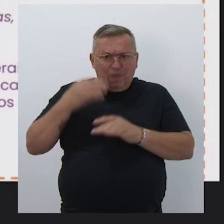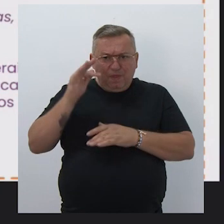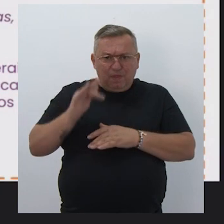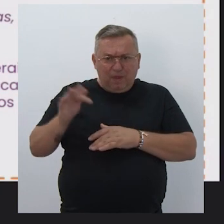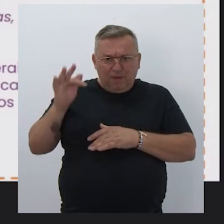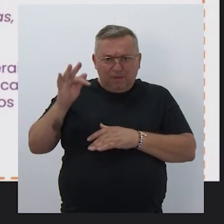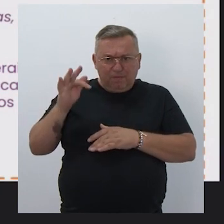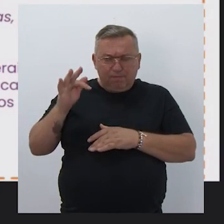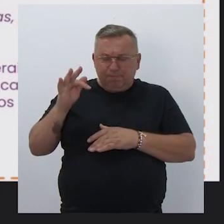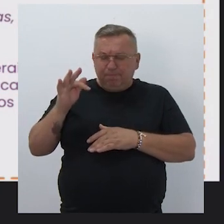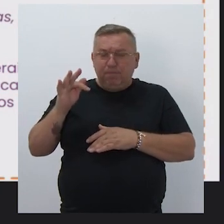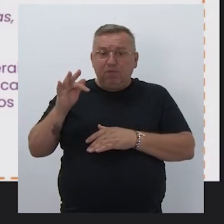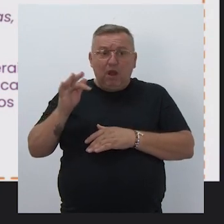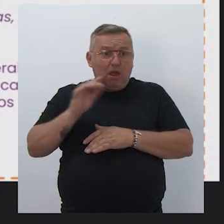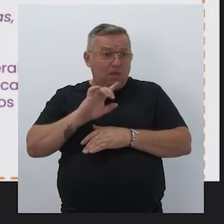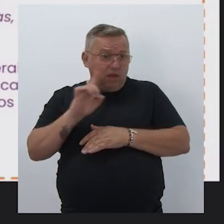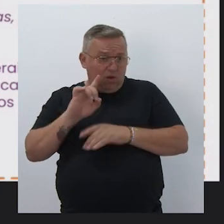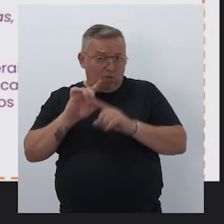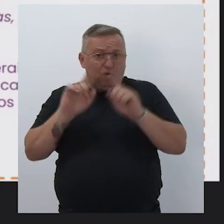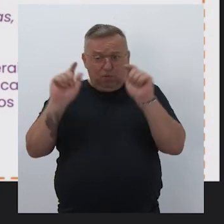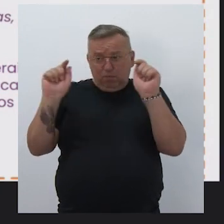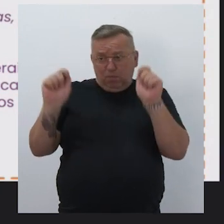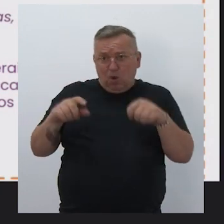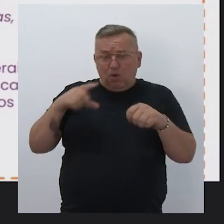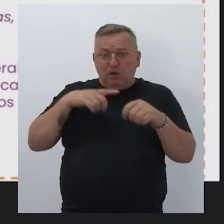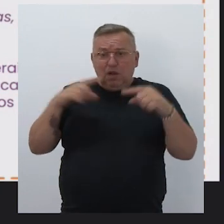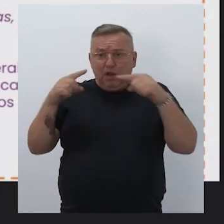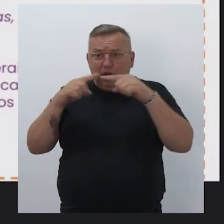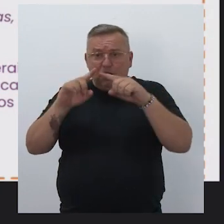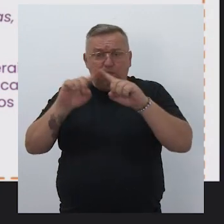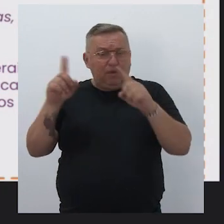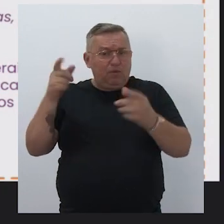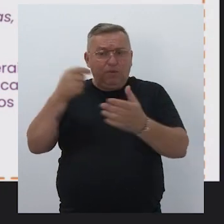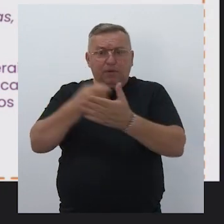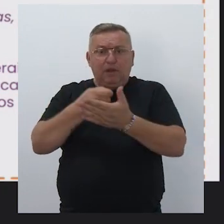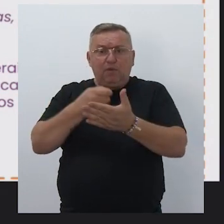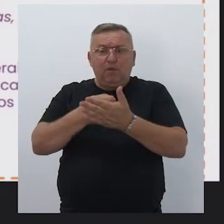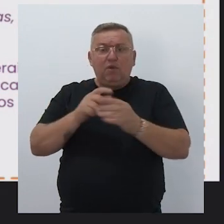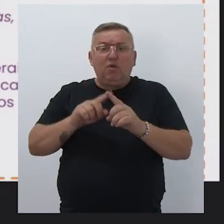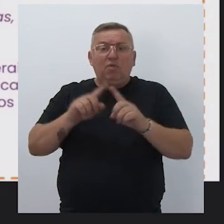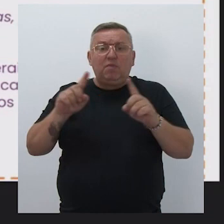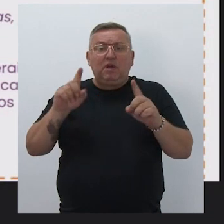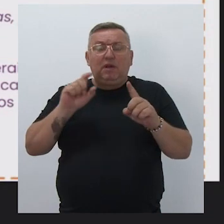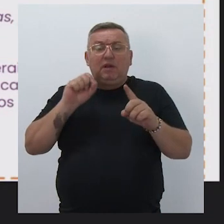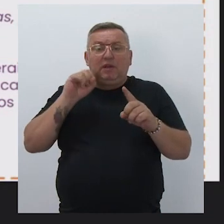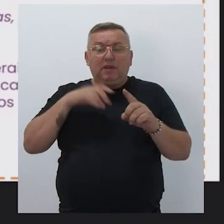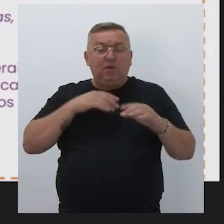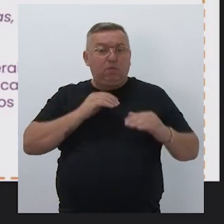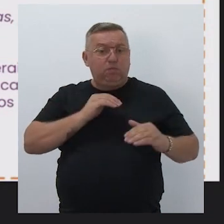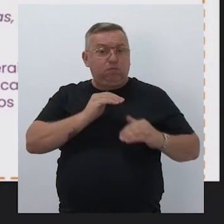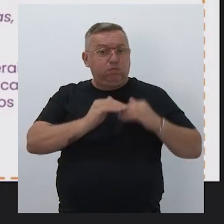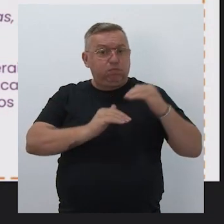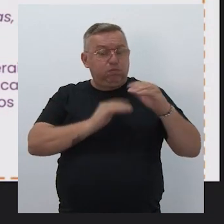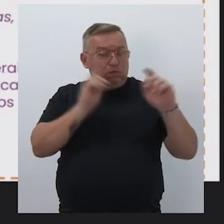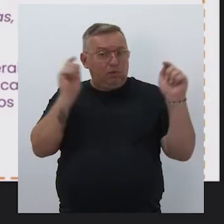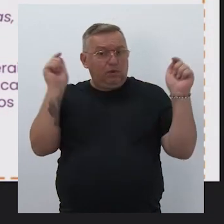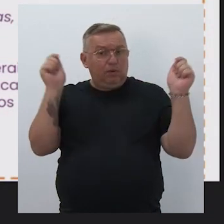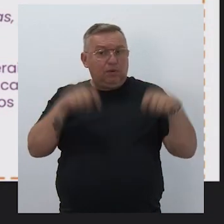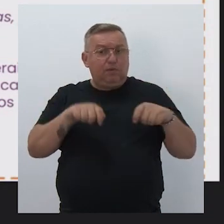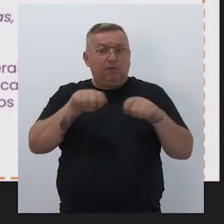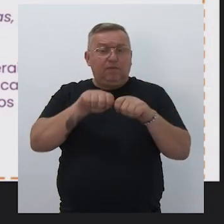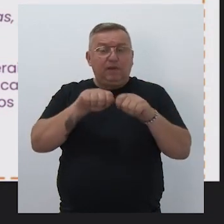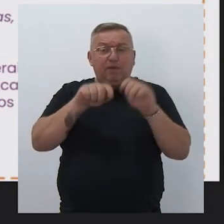disse, não, ele pode, mas não é obrigatório. No entanto, se eu desenvolvo a capacidade de